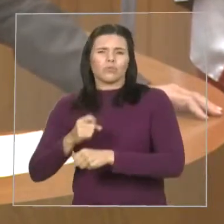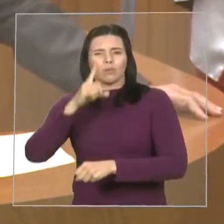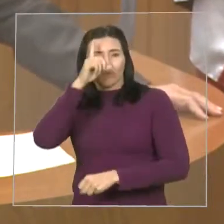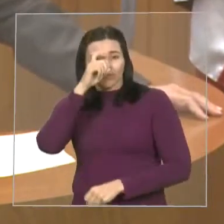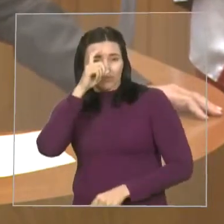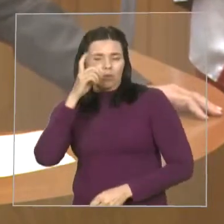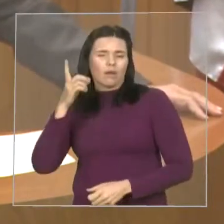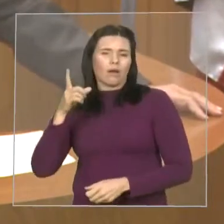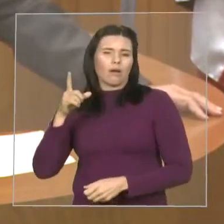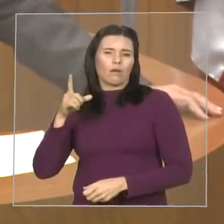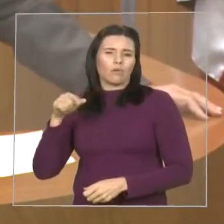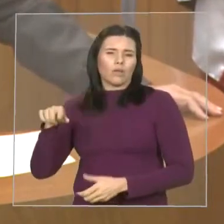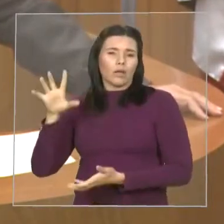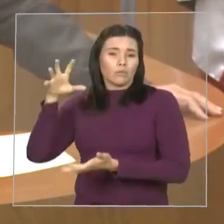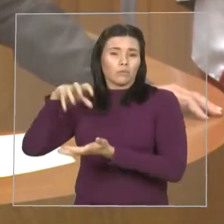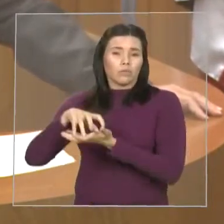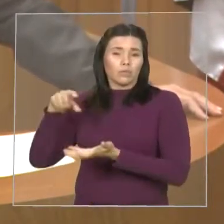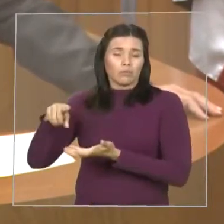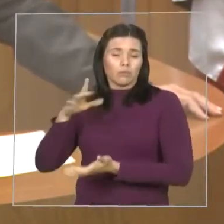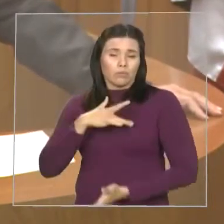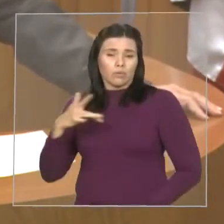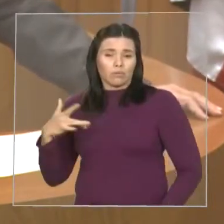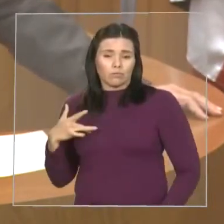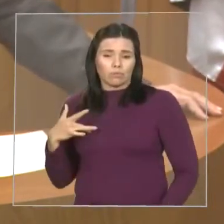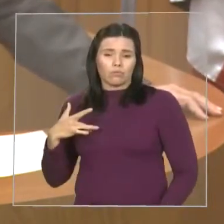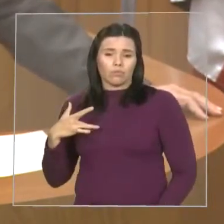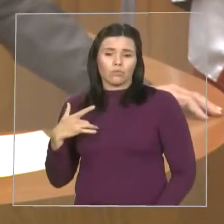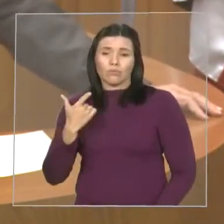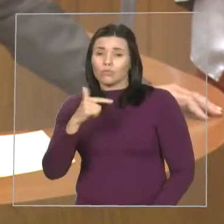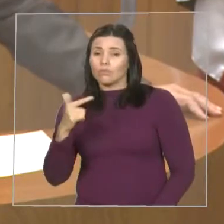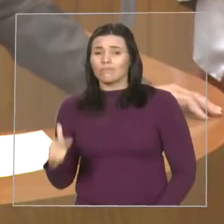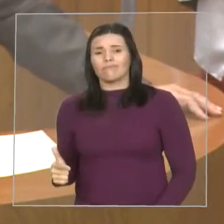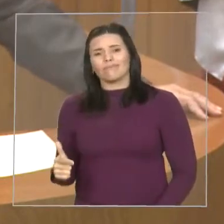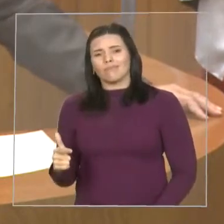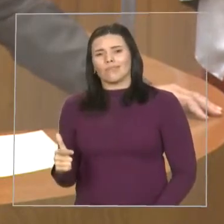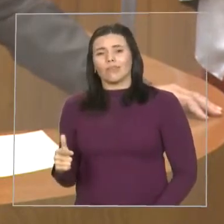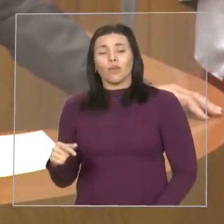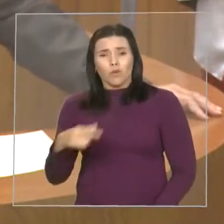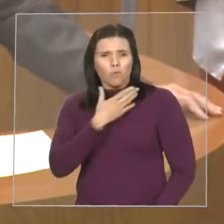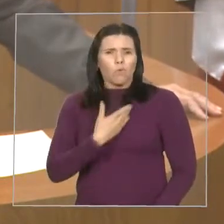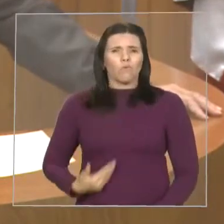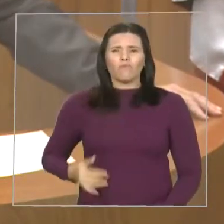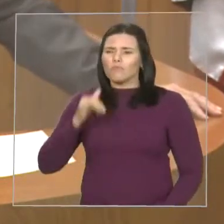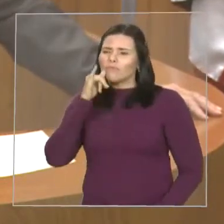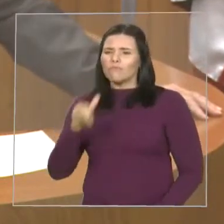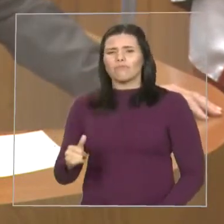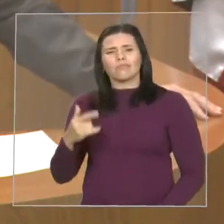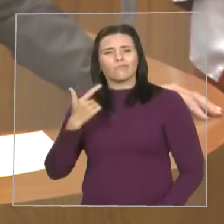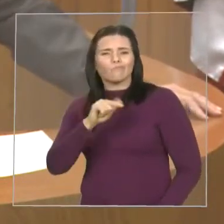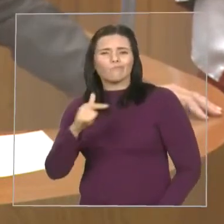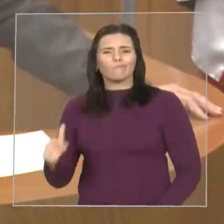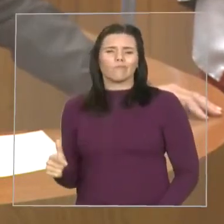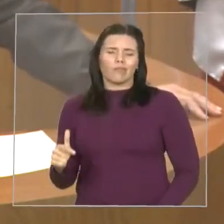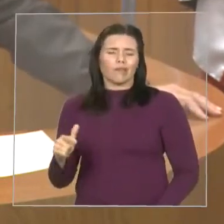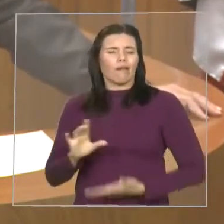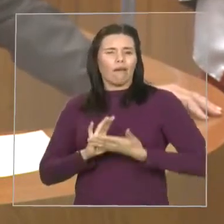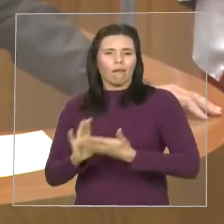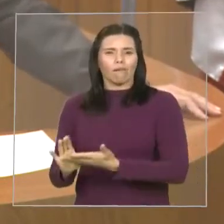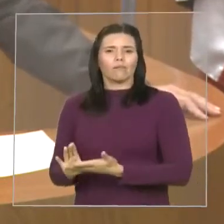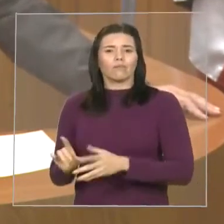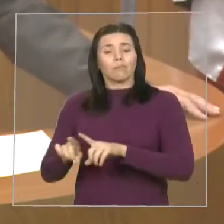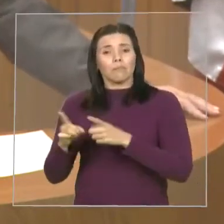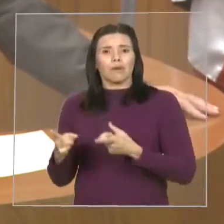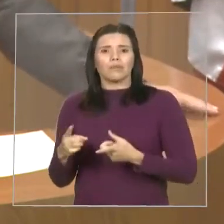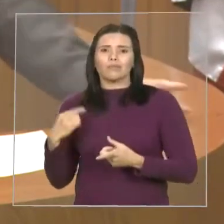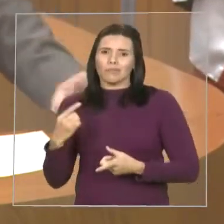saúde, que o governo diz que não tem dinheiro para fazer, nós estamos dando a oportunidade para ele ter o dinheiro para fazer, para executar. E eu